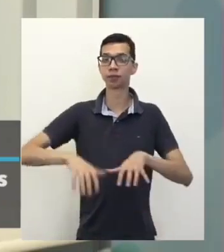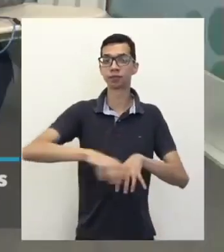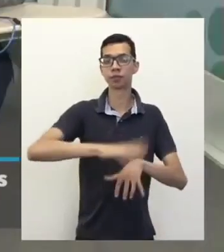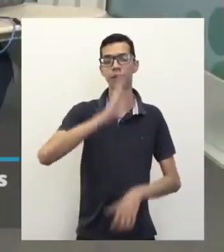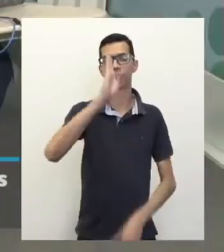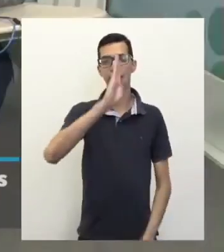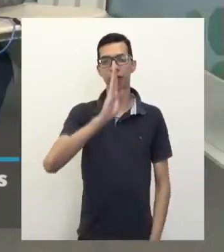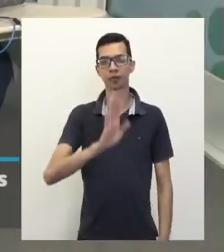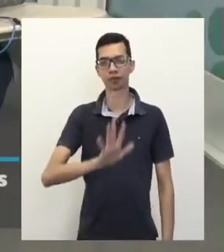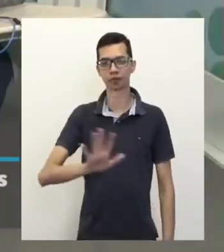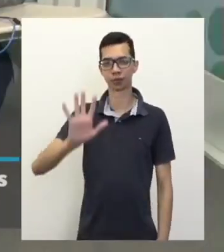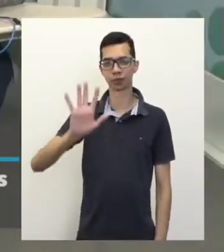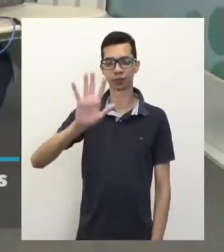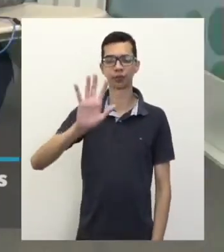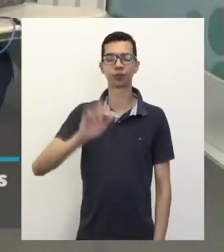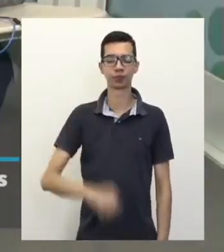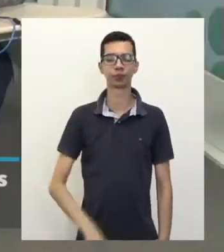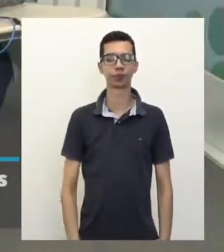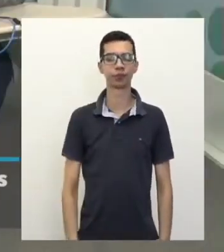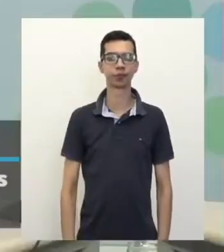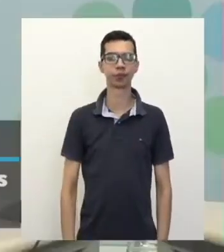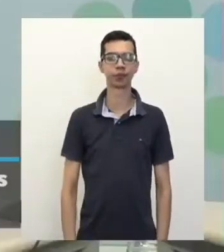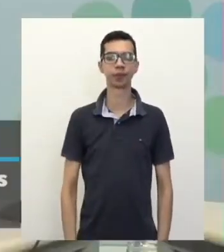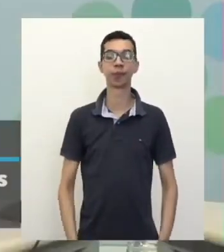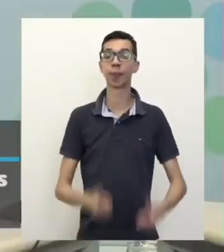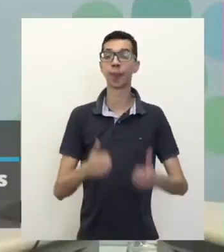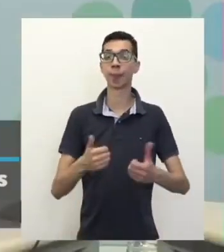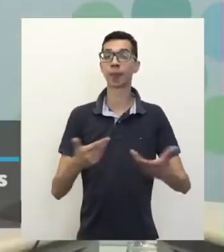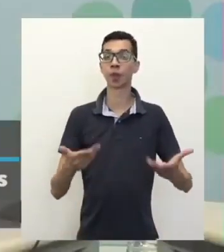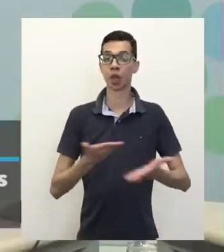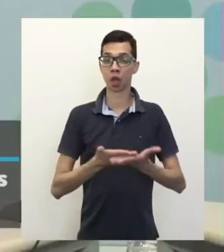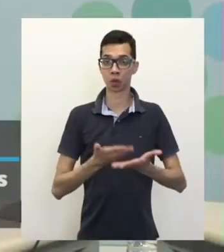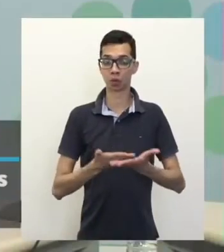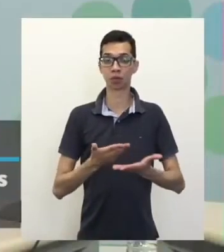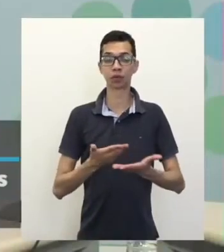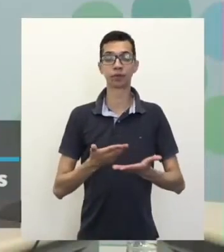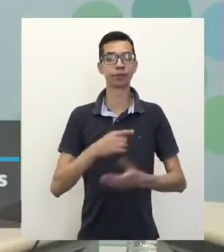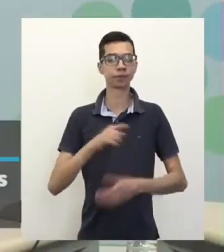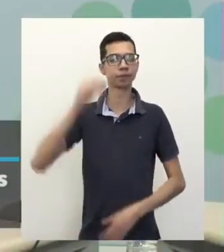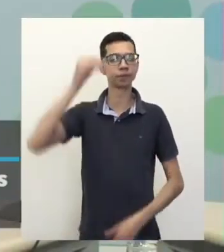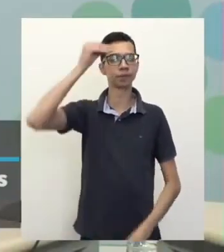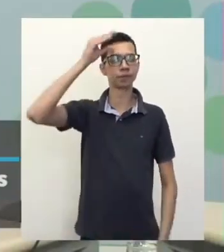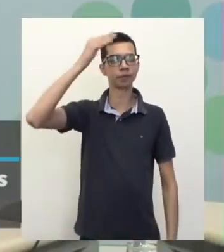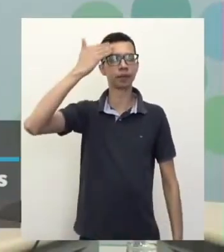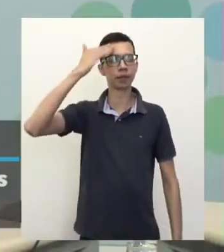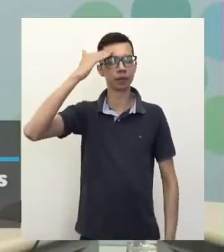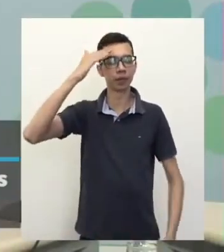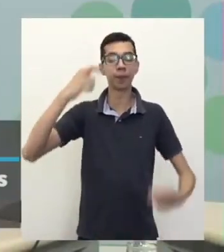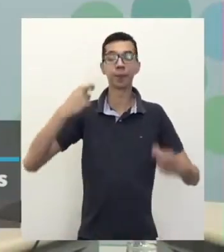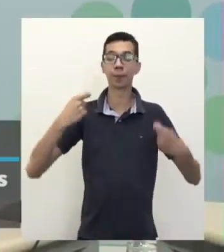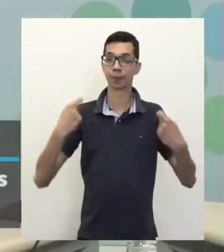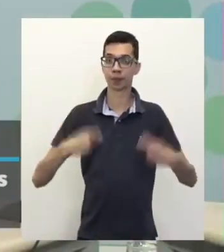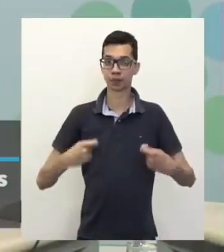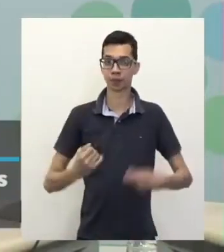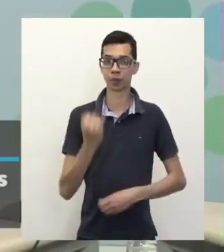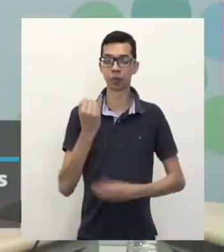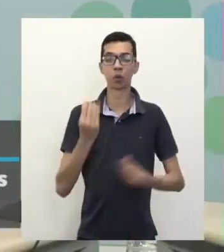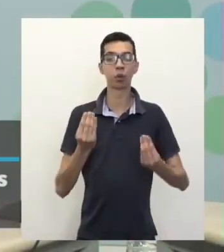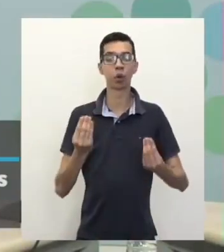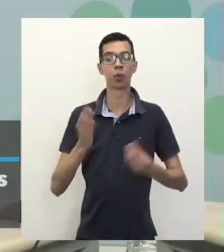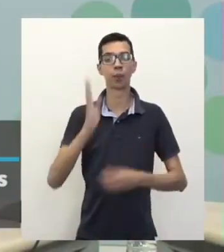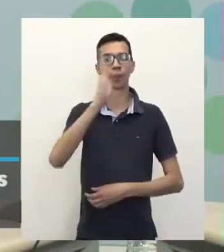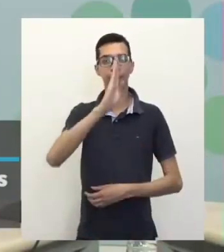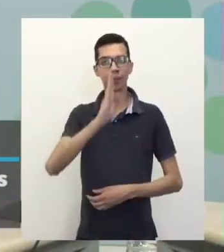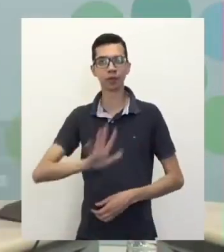brasileiras. Muito bem. Para que a gente consiga aí, né, desenvolver a nossa aula, é importante que a gente entenda o processo de regionalização